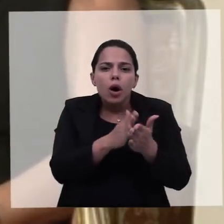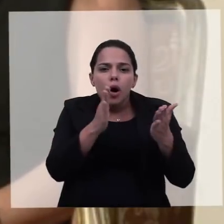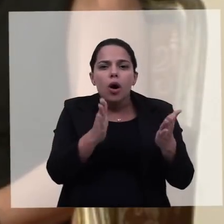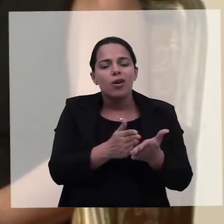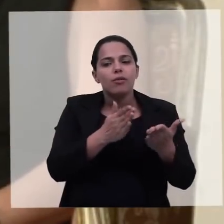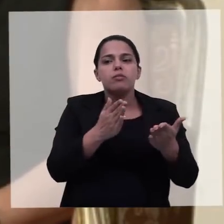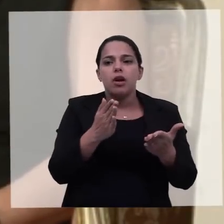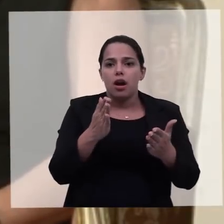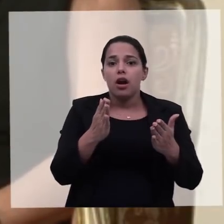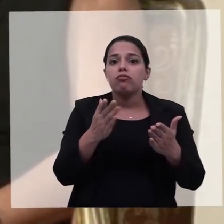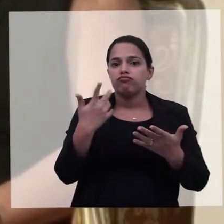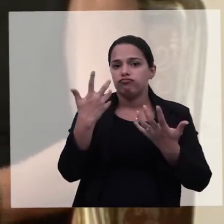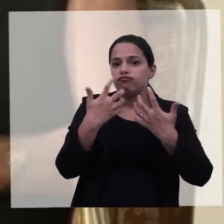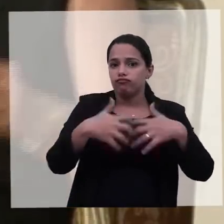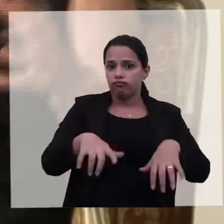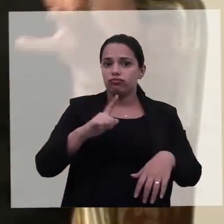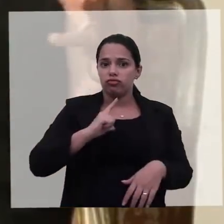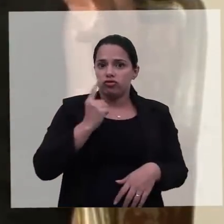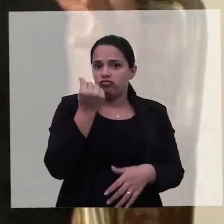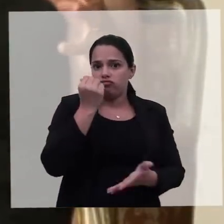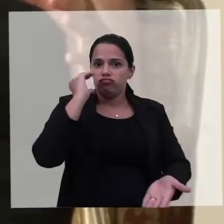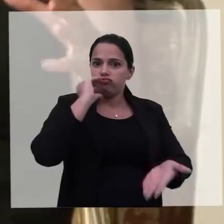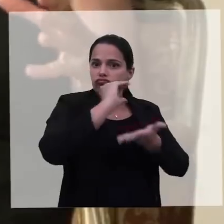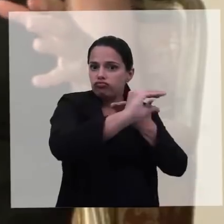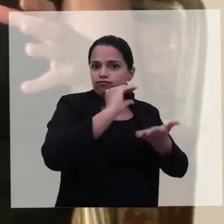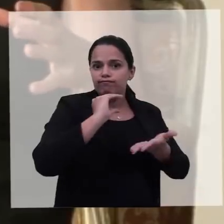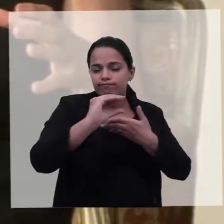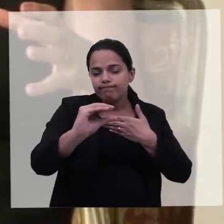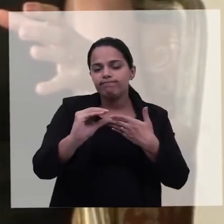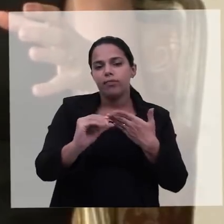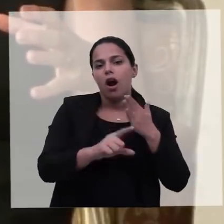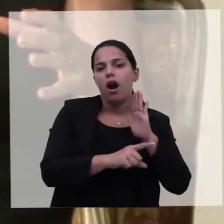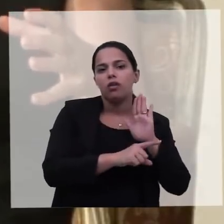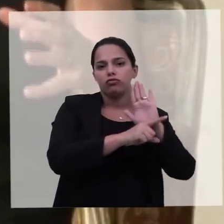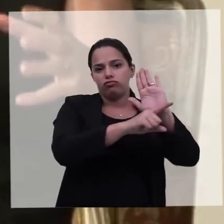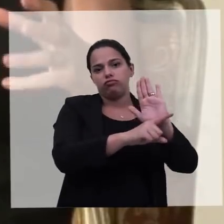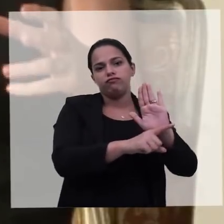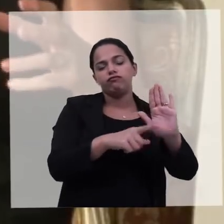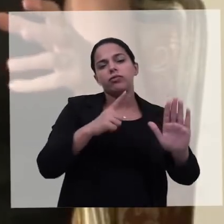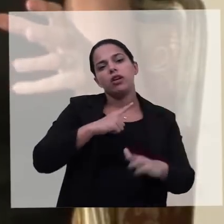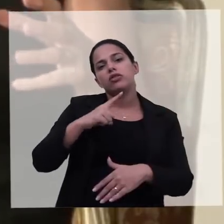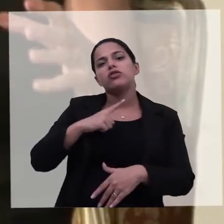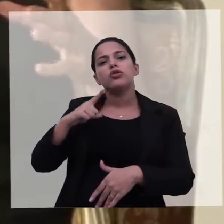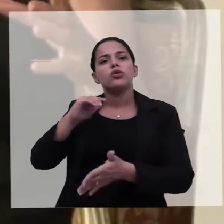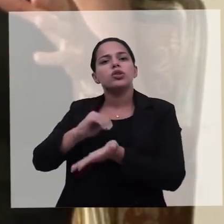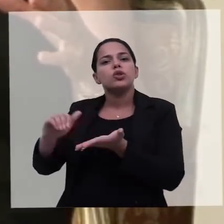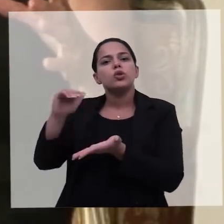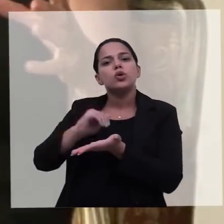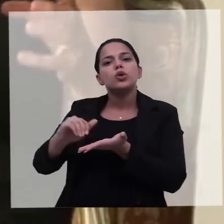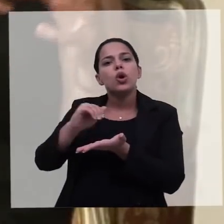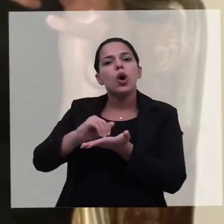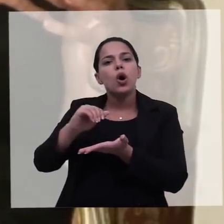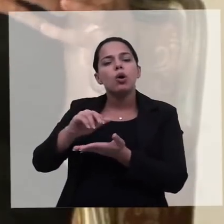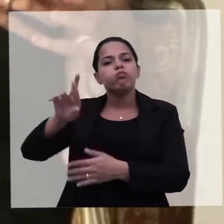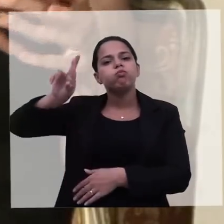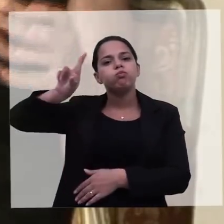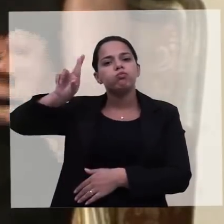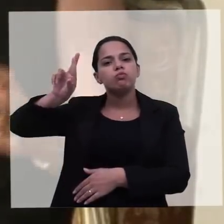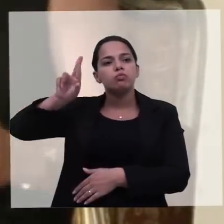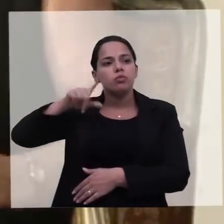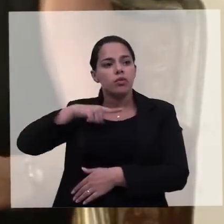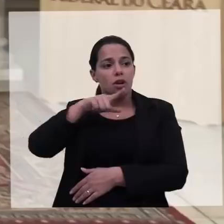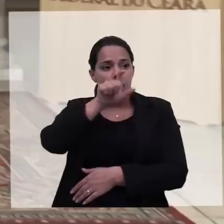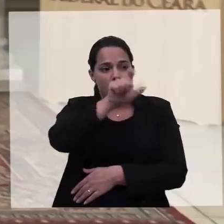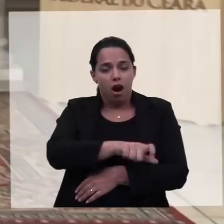escola já dava um suporte. A escola tinha um escritório, vamos dizer assim, que ligava o